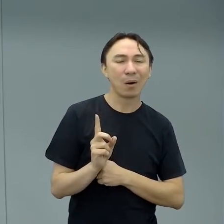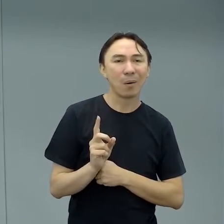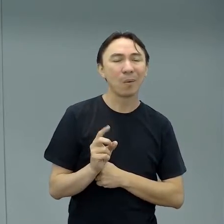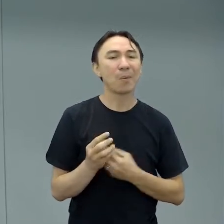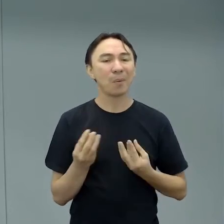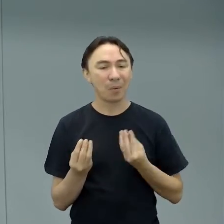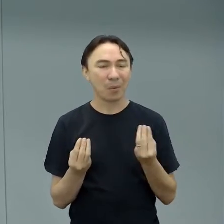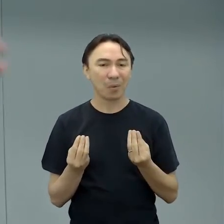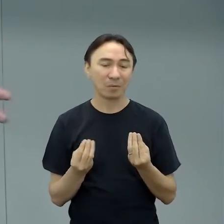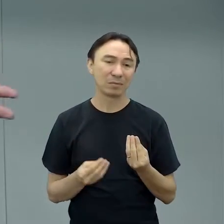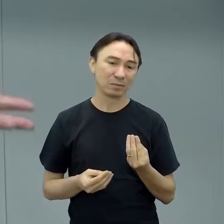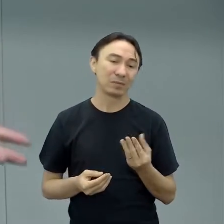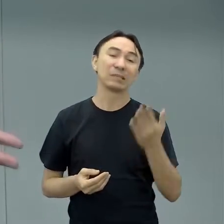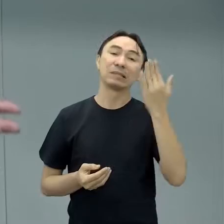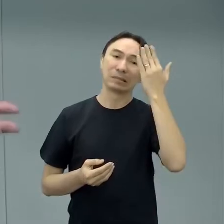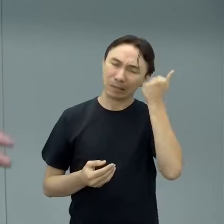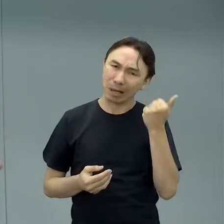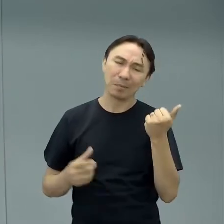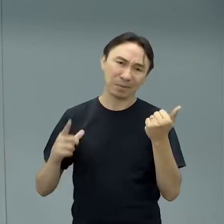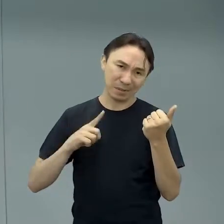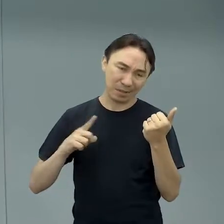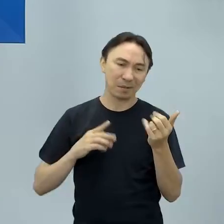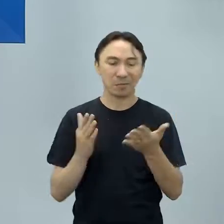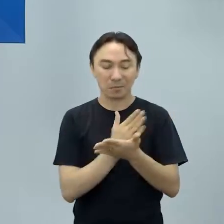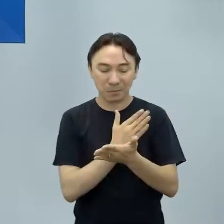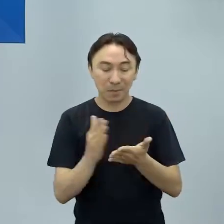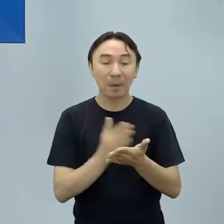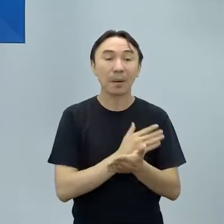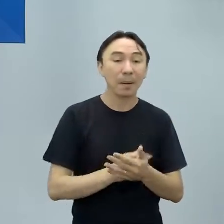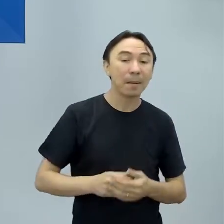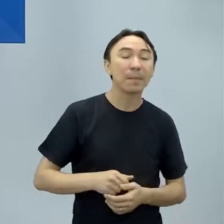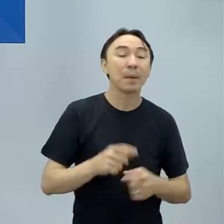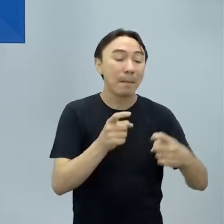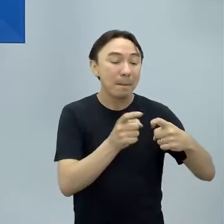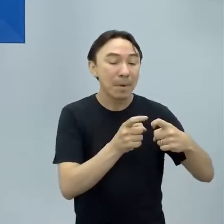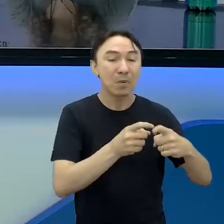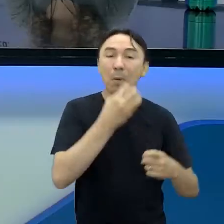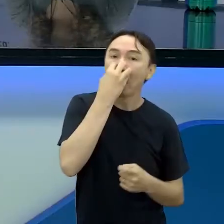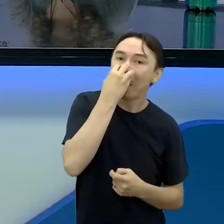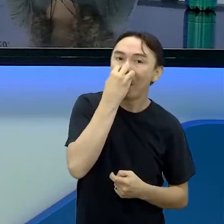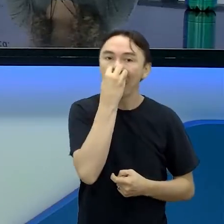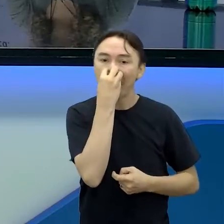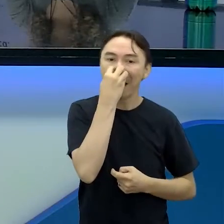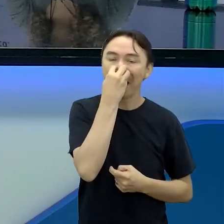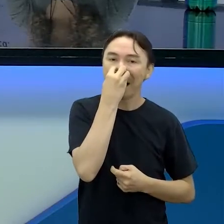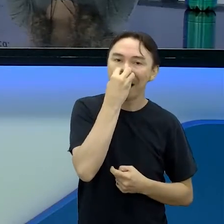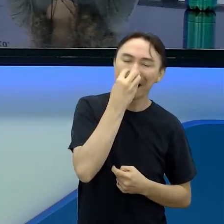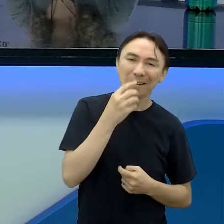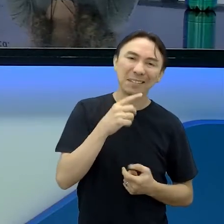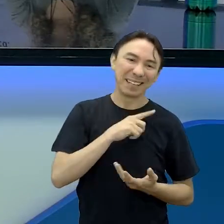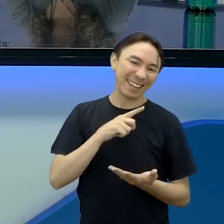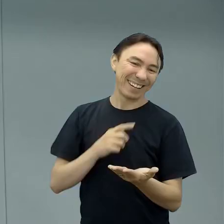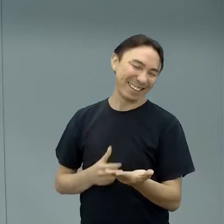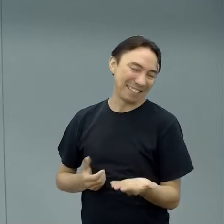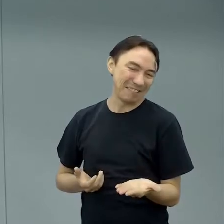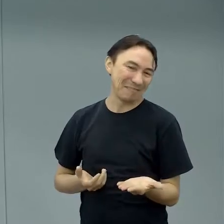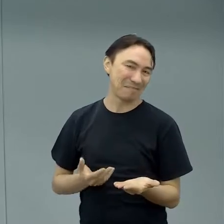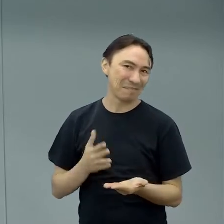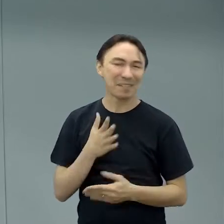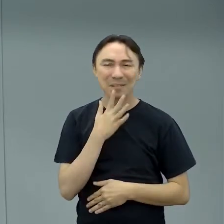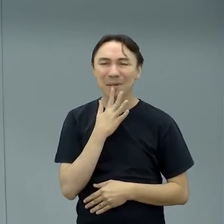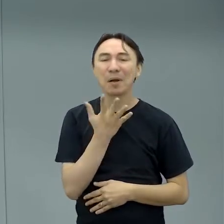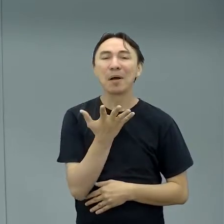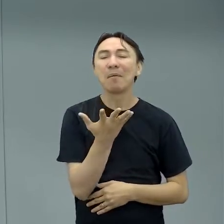que existem os doutores da alegria, por exemplo, né? Então, certamente isso vale sim, mas como a gente encara